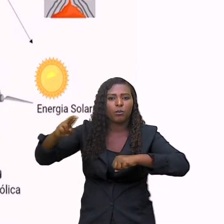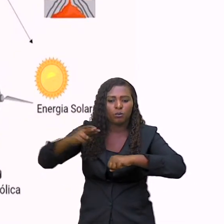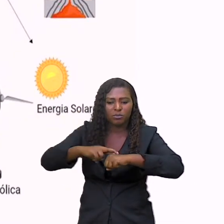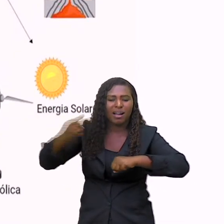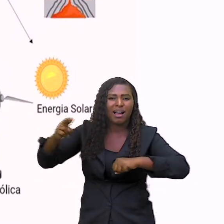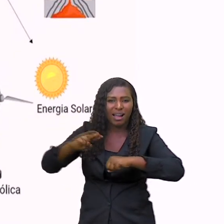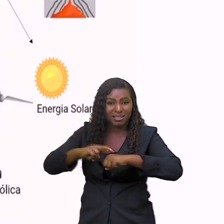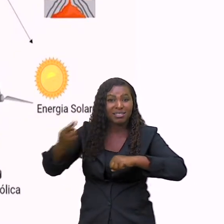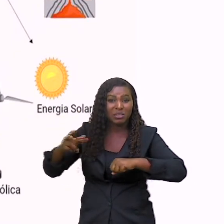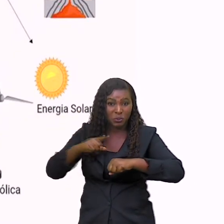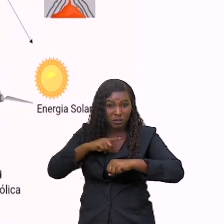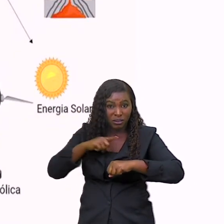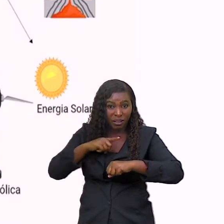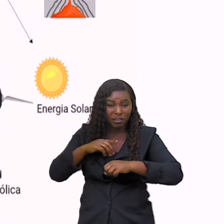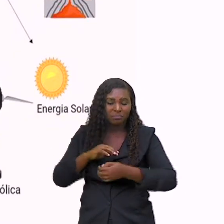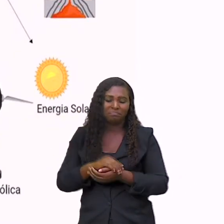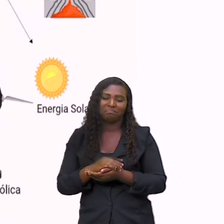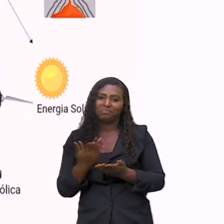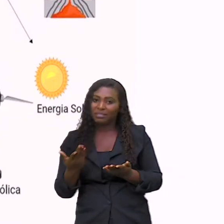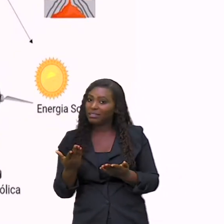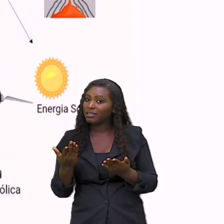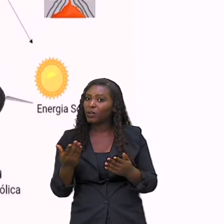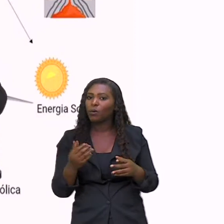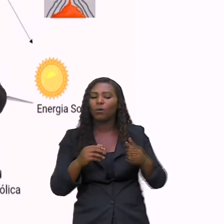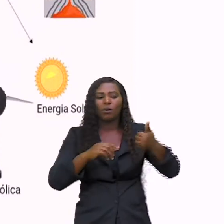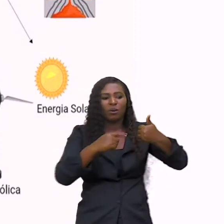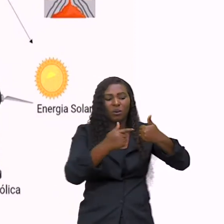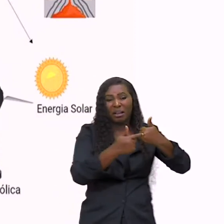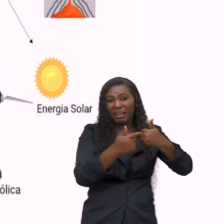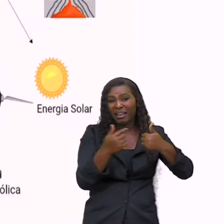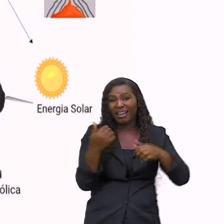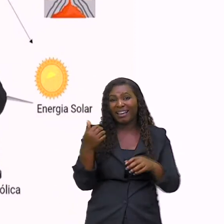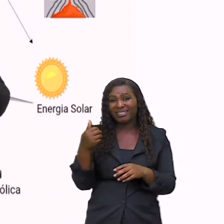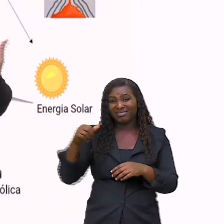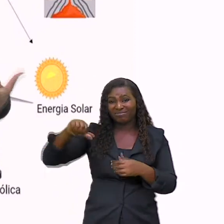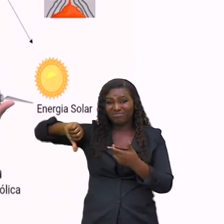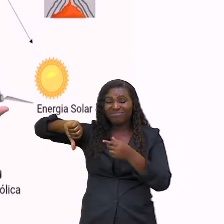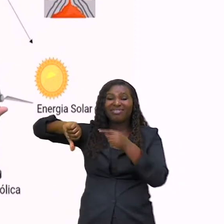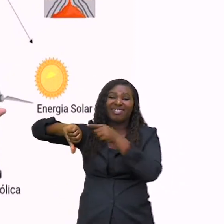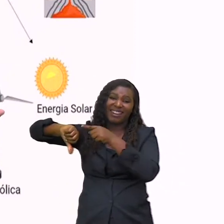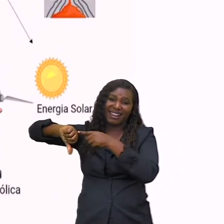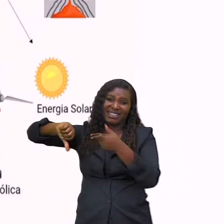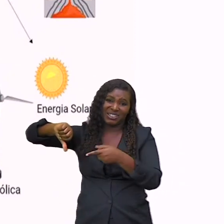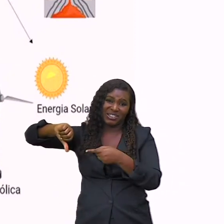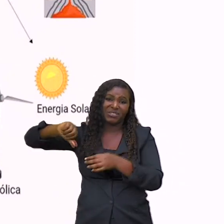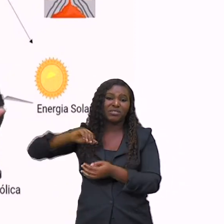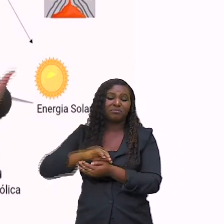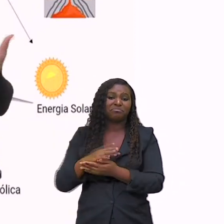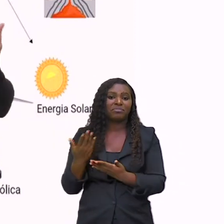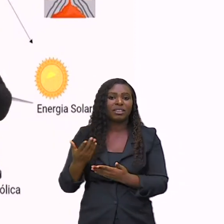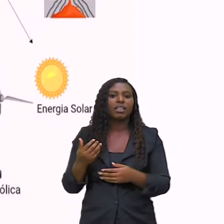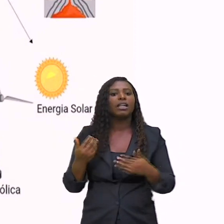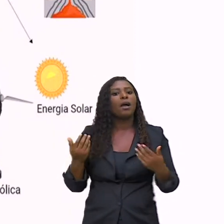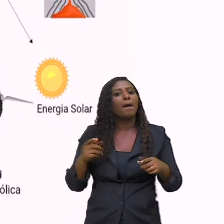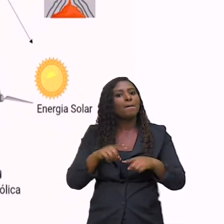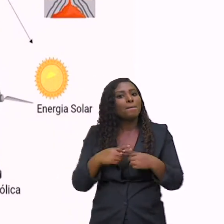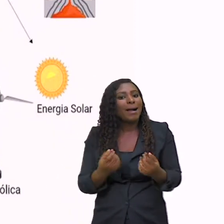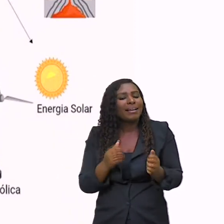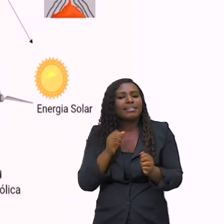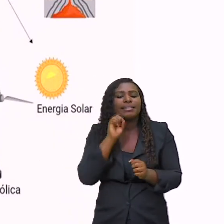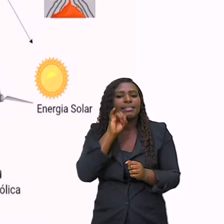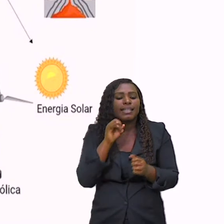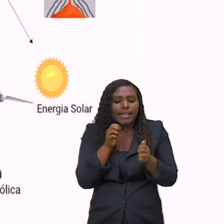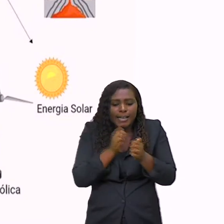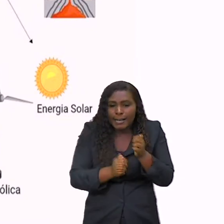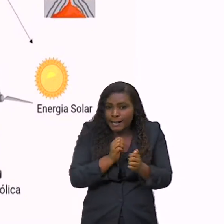bacana. Já a usina termoelétrica movida a carvão tem uma grande produção de energia, baixo